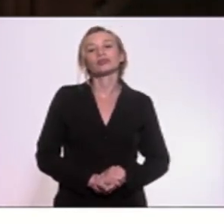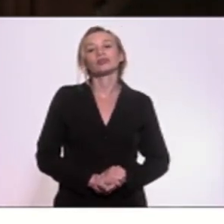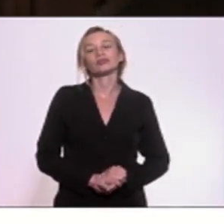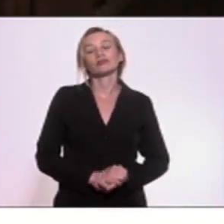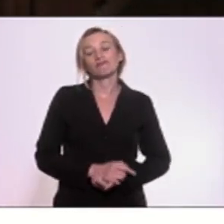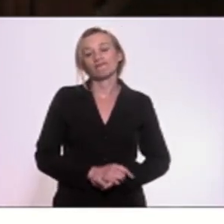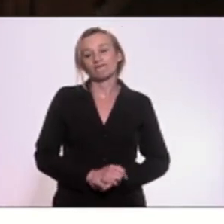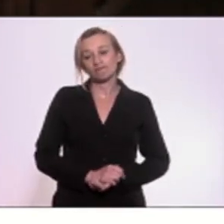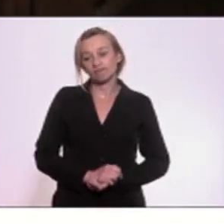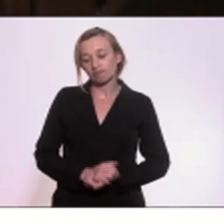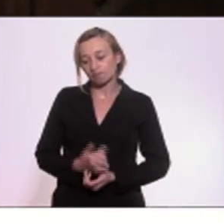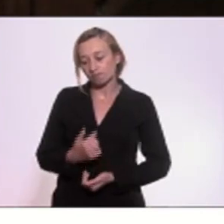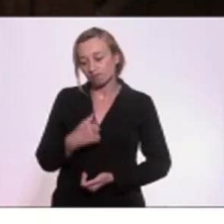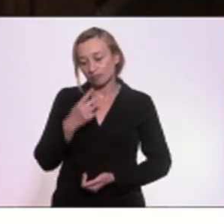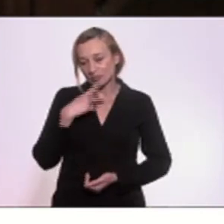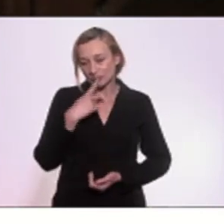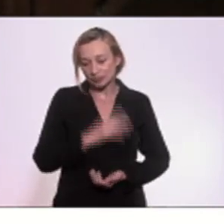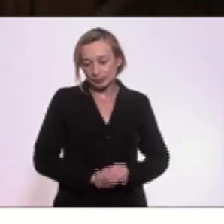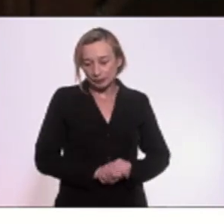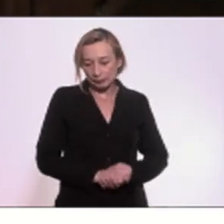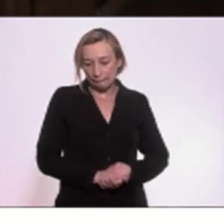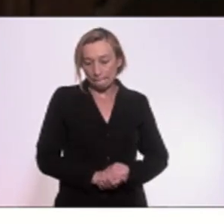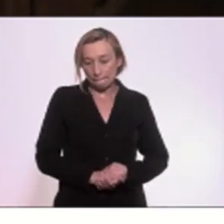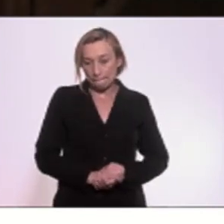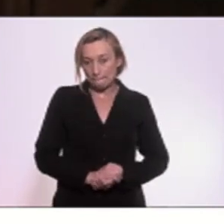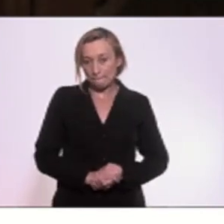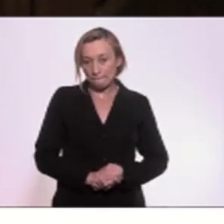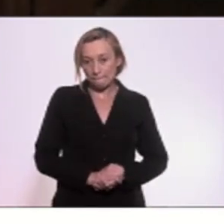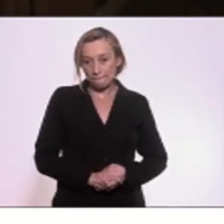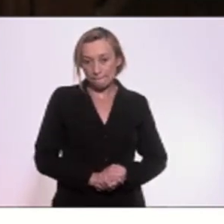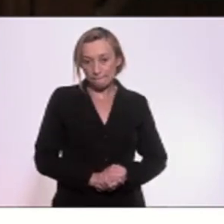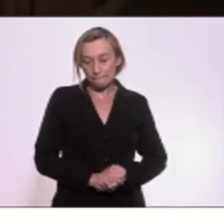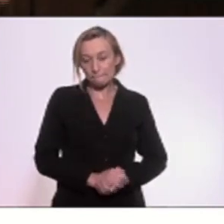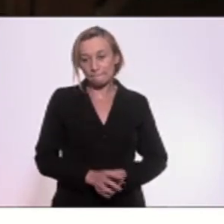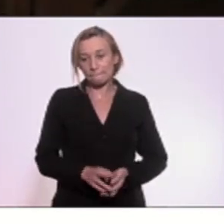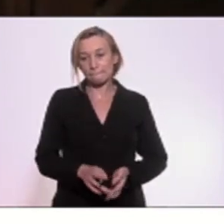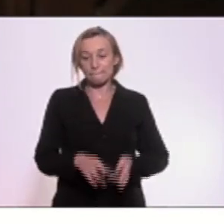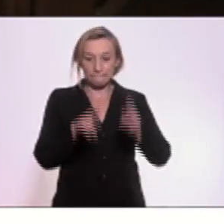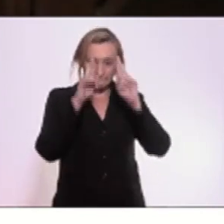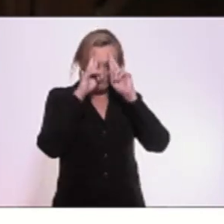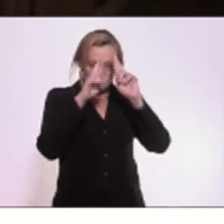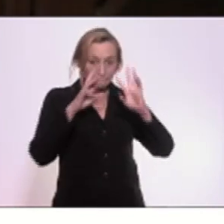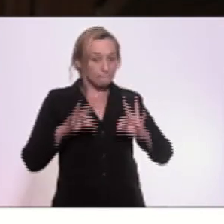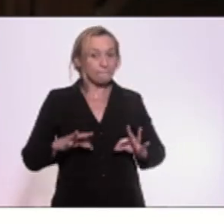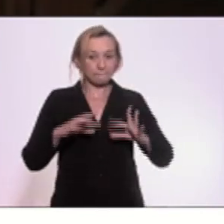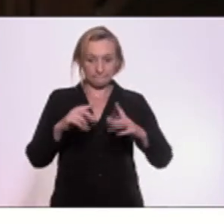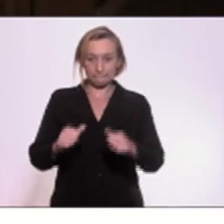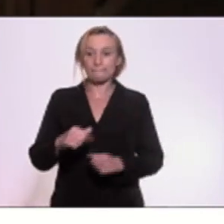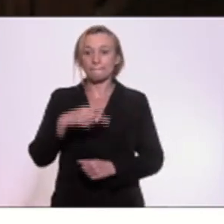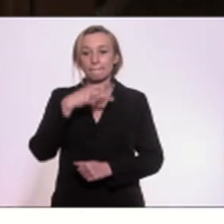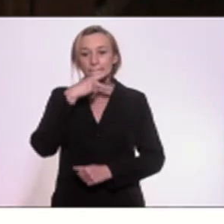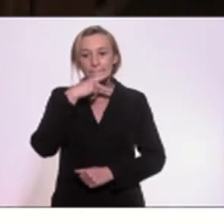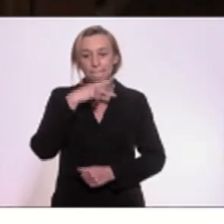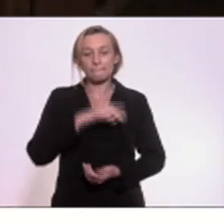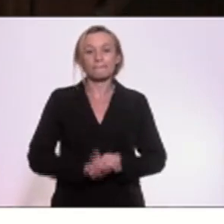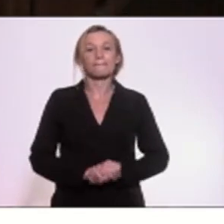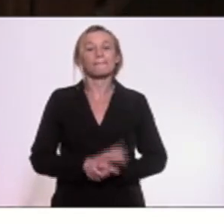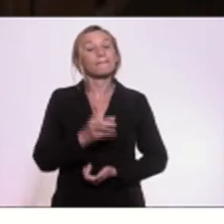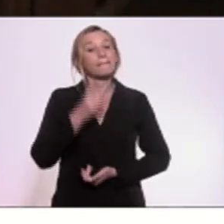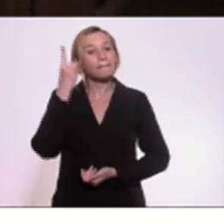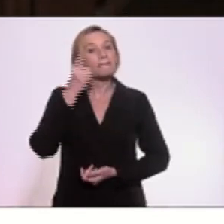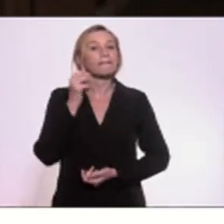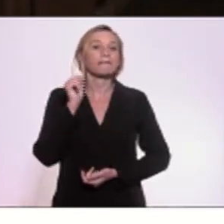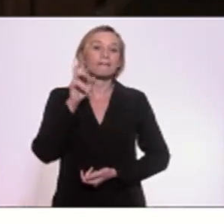a isso porque, em respeito a todos os parlamentares, o deputado